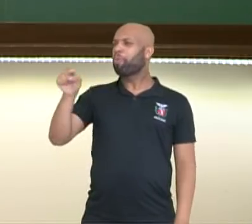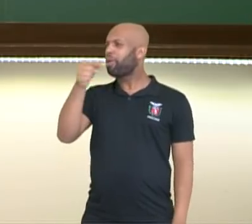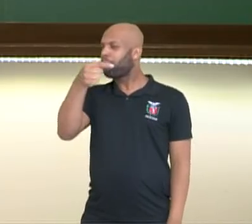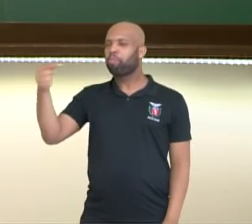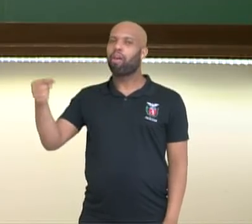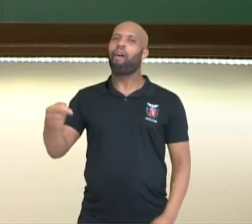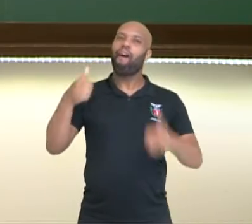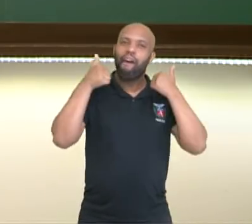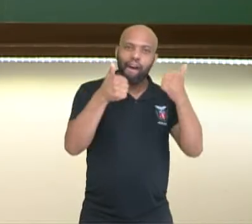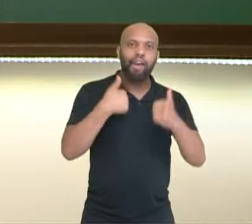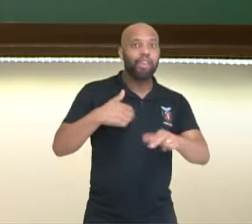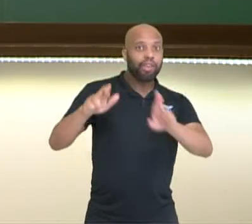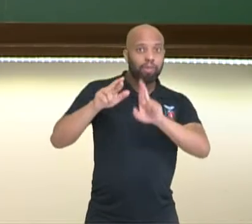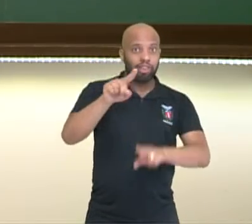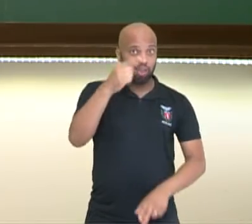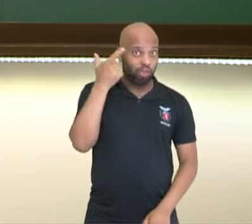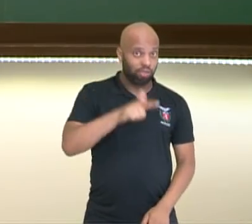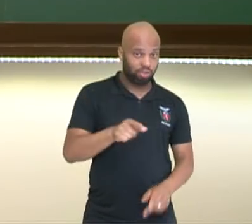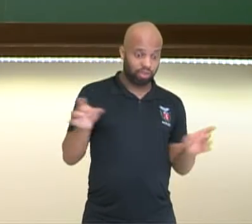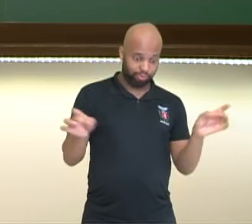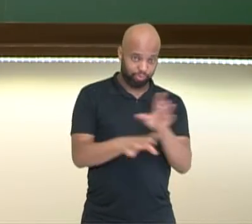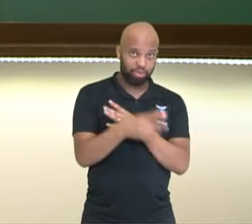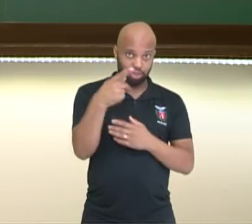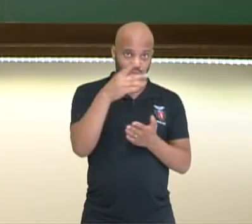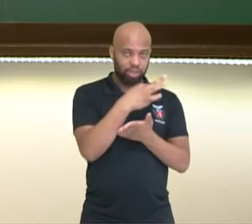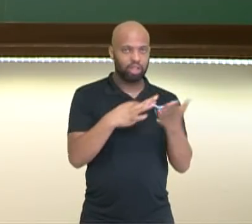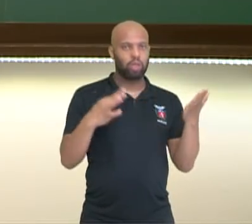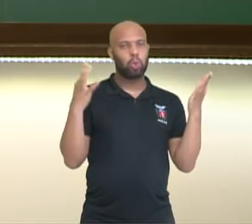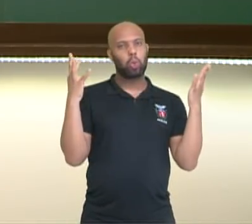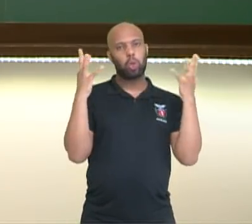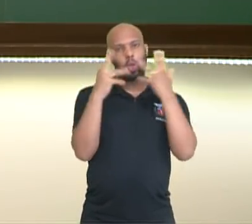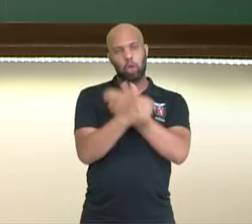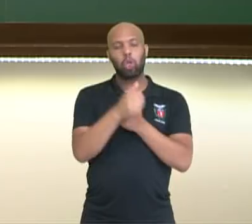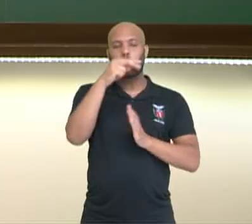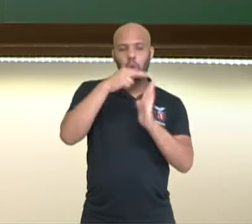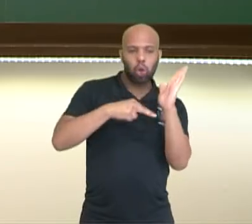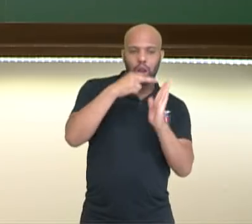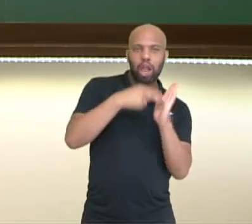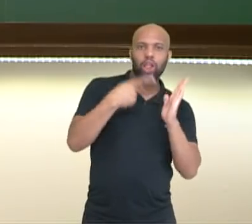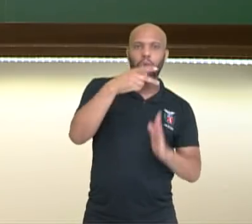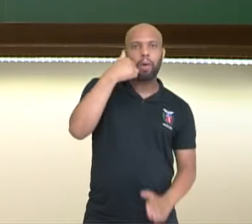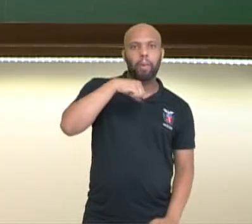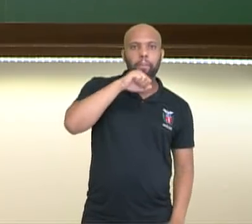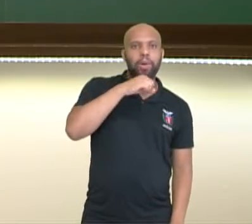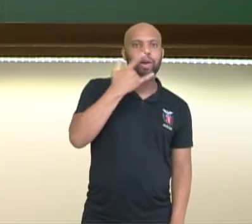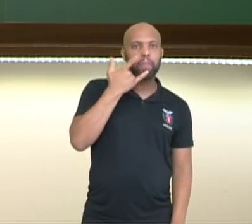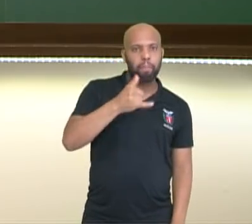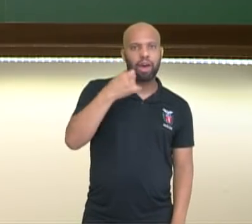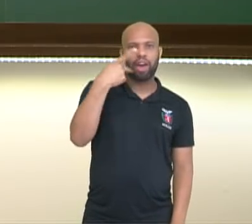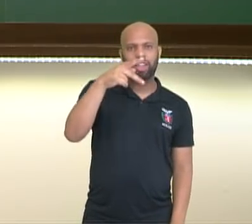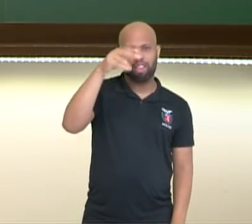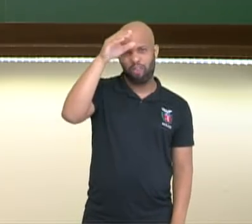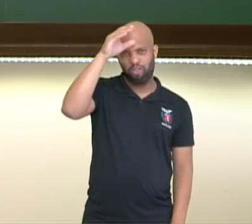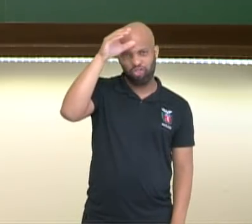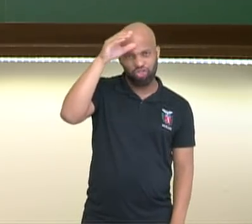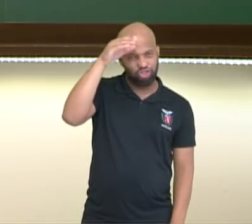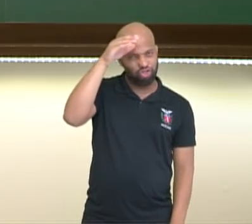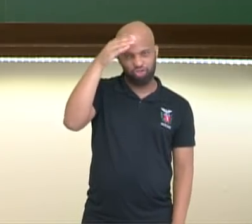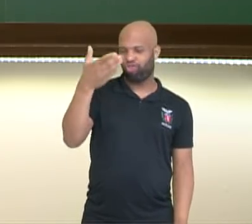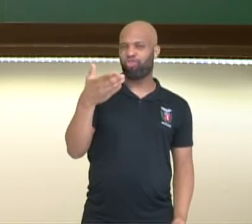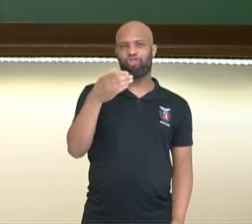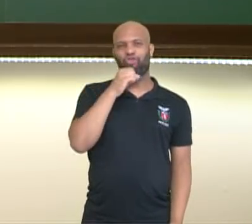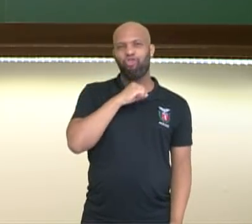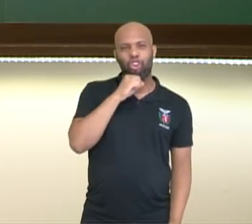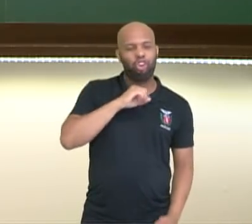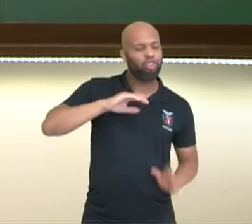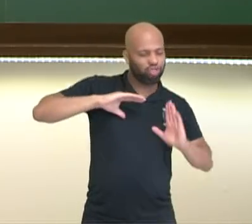Eu espero que você termine seu trabalho e ele fique lindo. Leia para sua mãe, para seu pai, para sua avó, para o seu avô, para o seu tio, leia para todo mundo